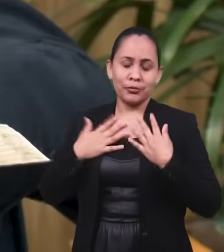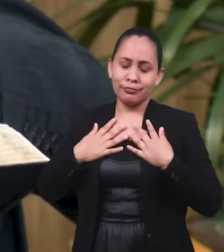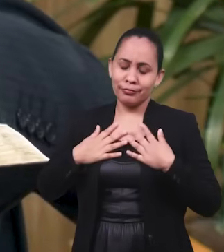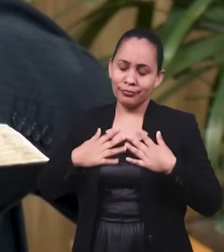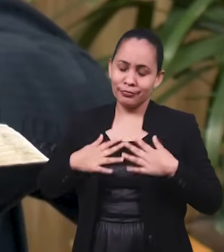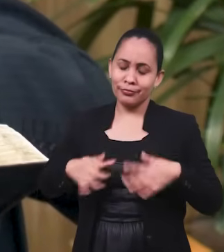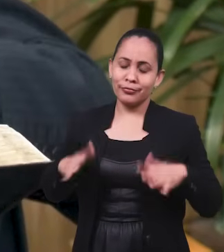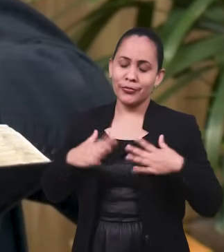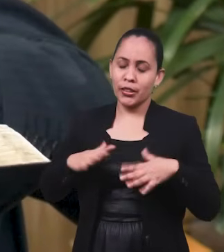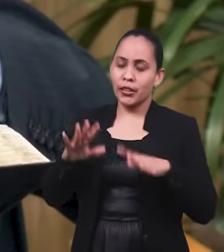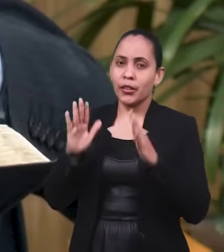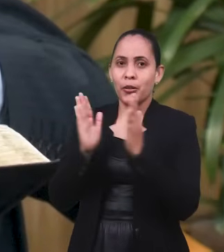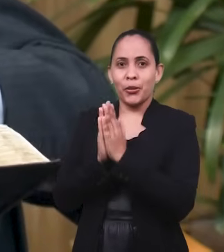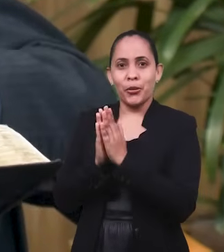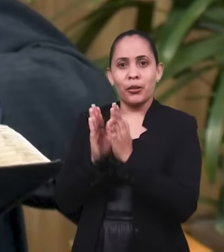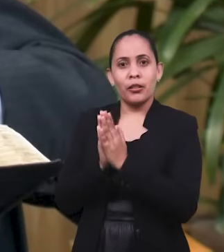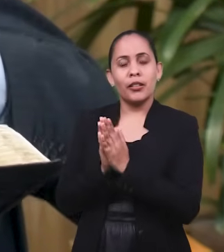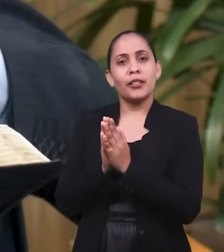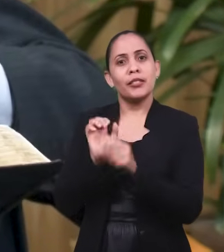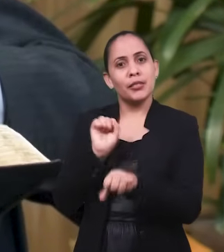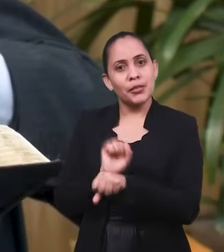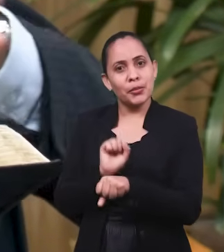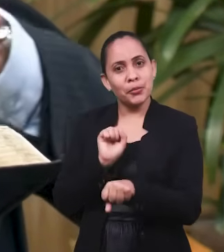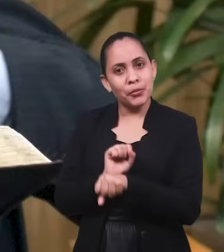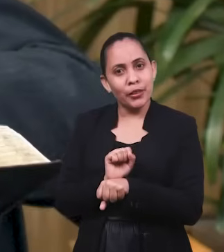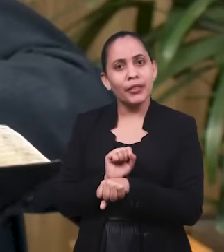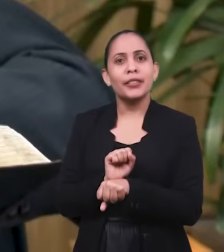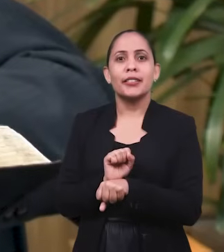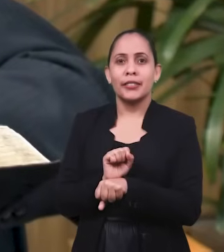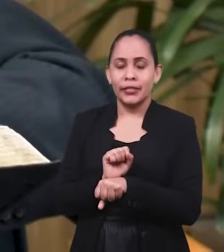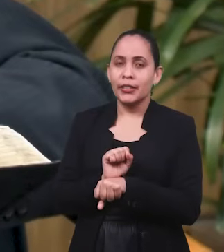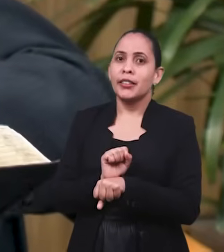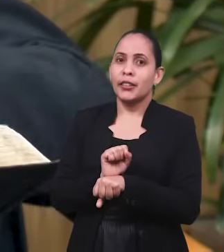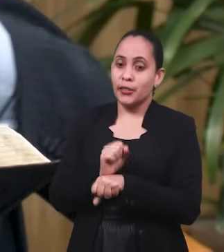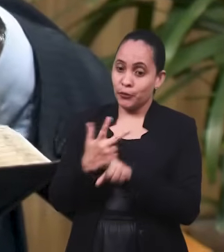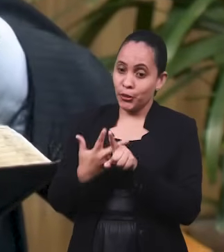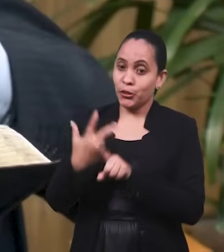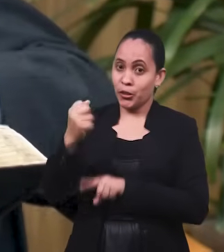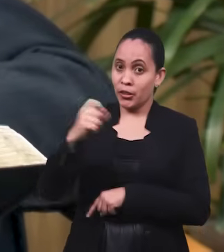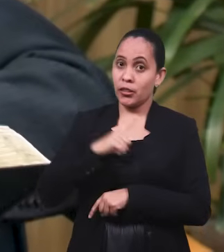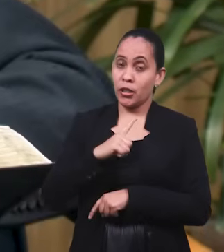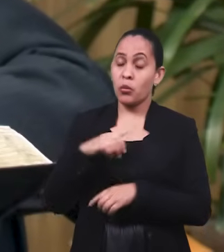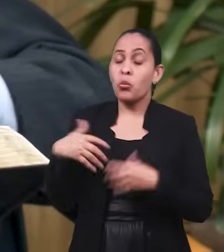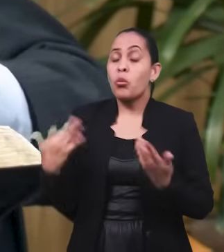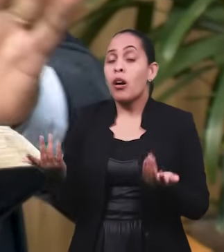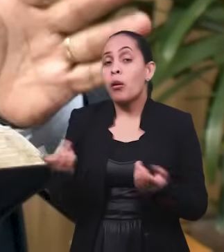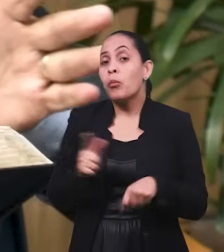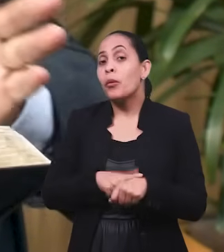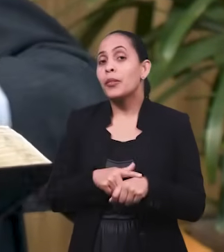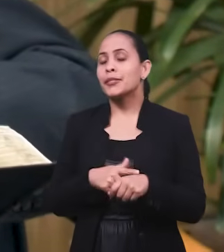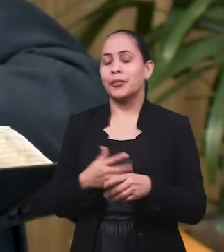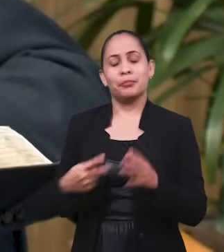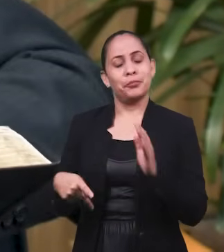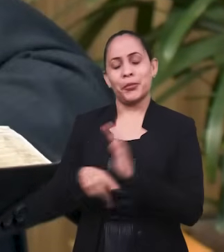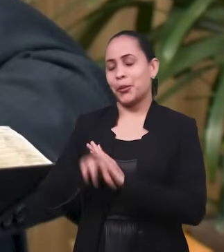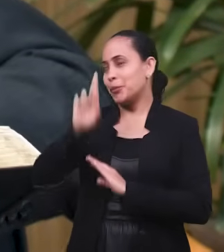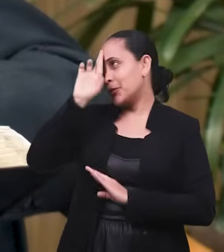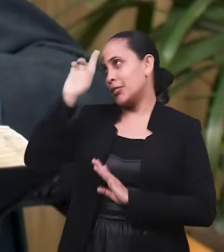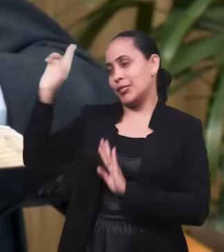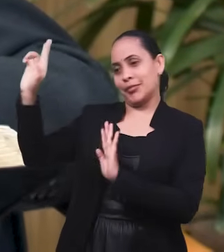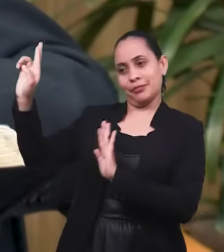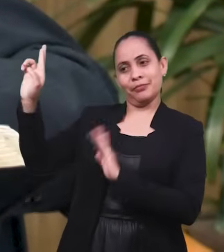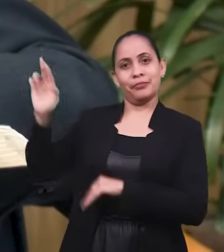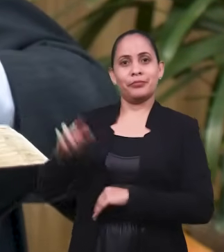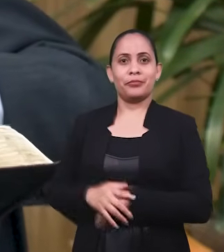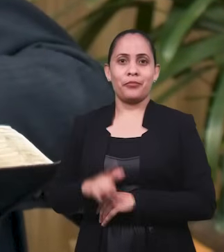Ele ora e espera e sabe que a resposta vem. Qual o tempo? O tempo de Deus. Né?